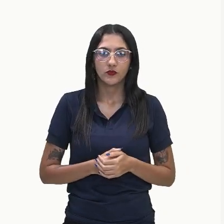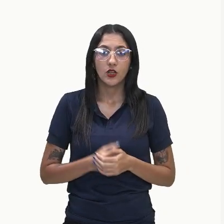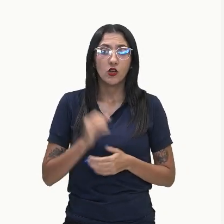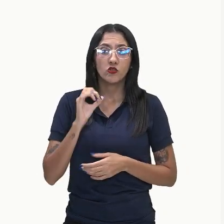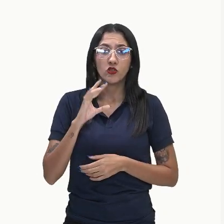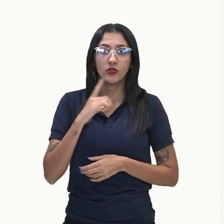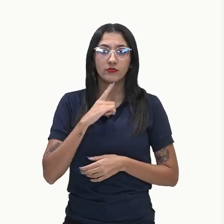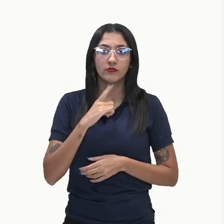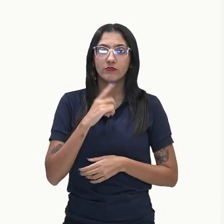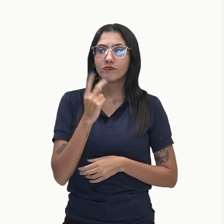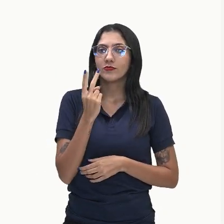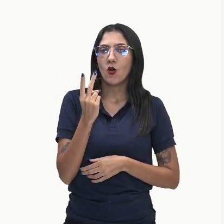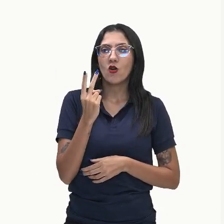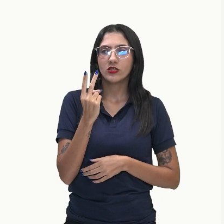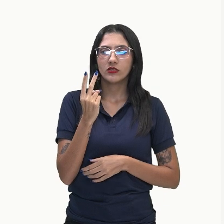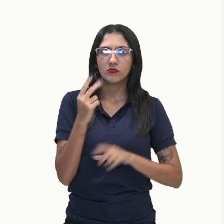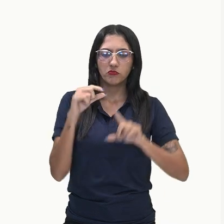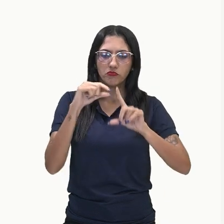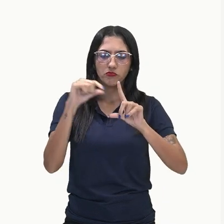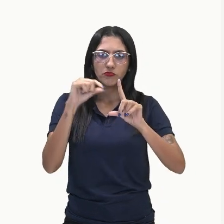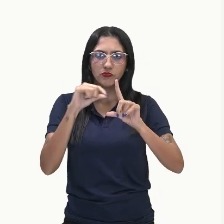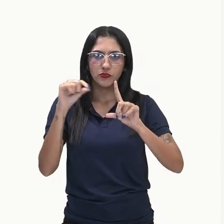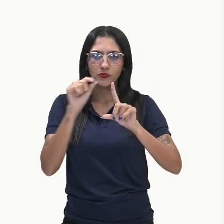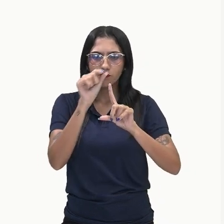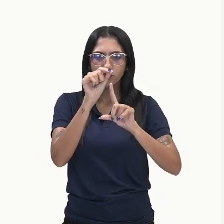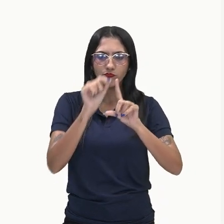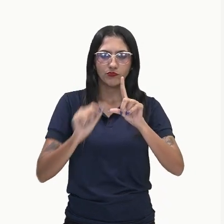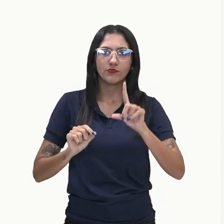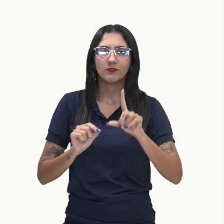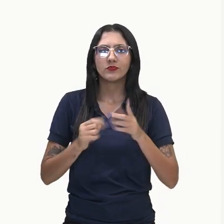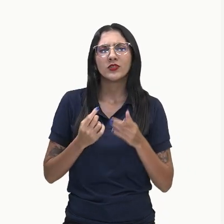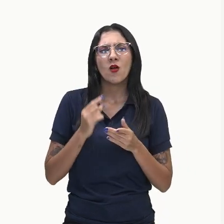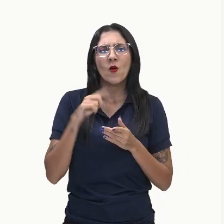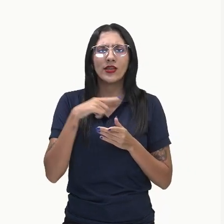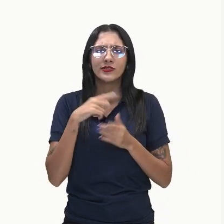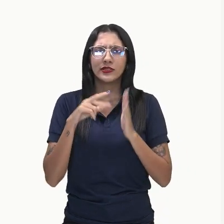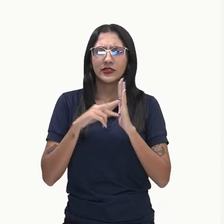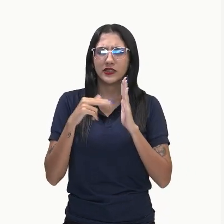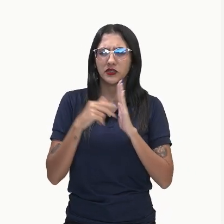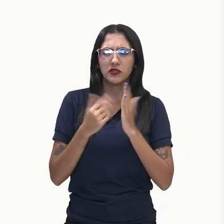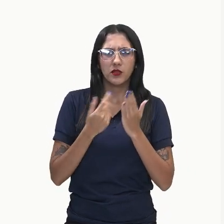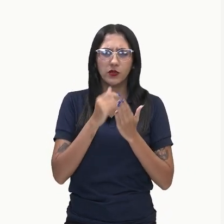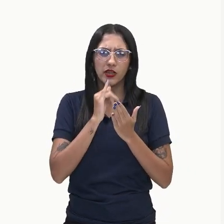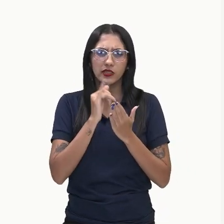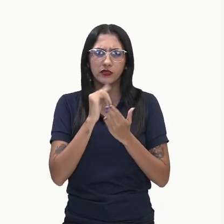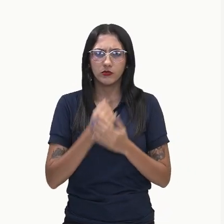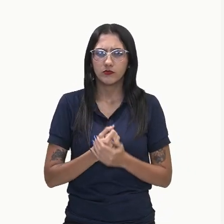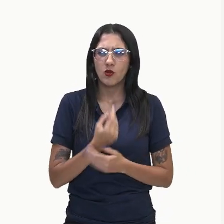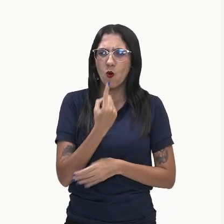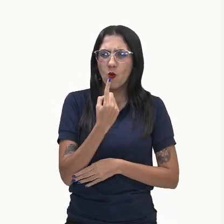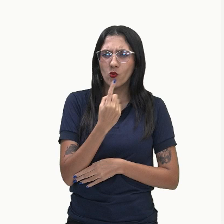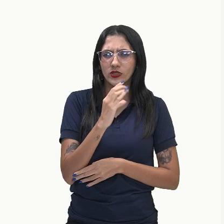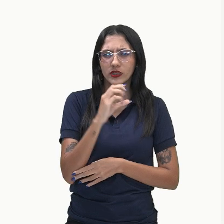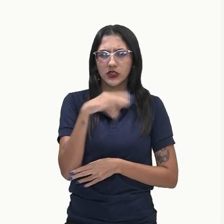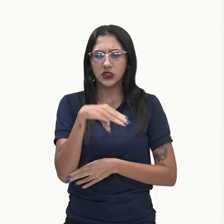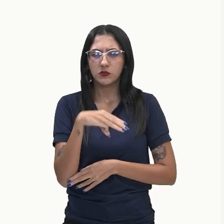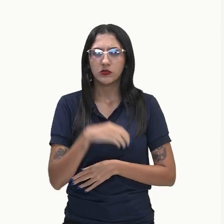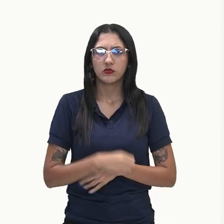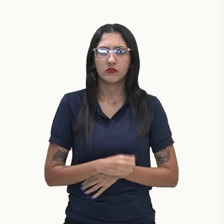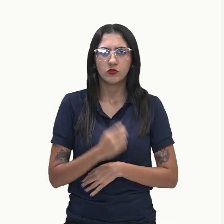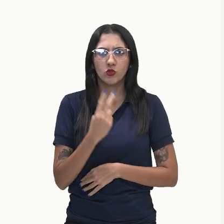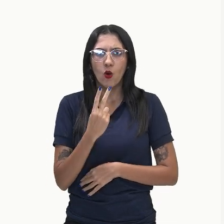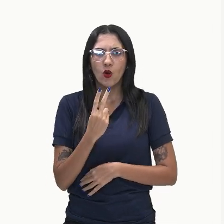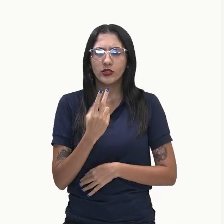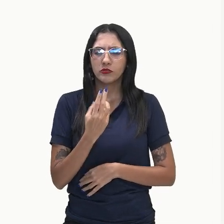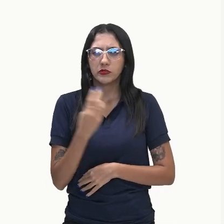representado ali por 2 riscos. Ah, então eu posso dizer que esse um risco é 1 centímetro? 3 centímetros? 2